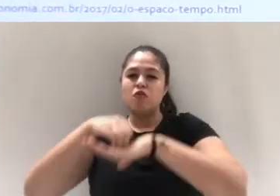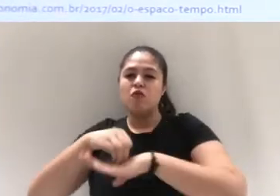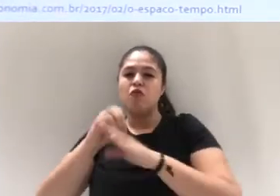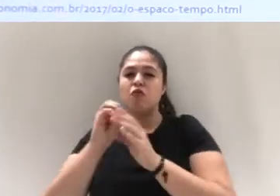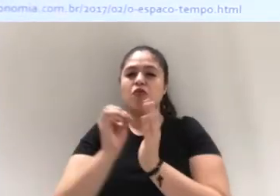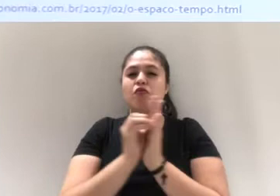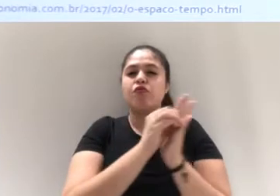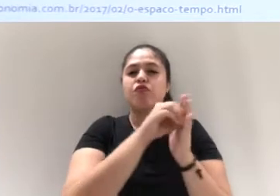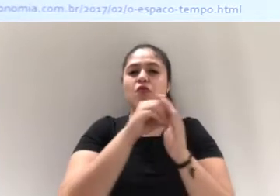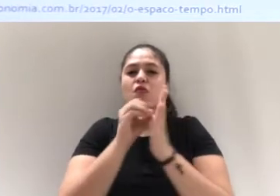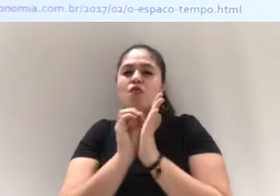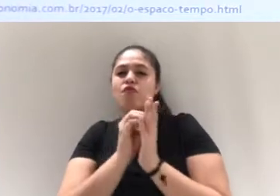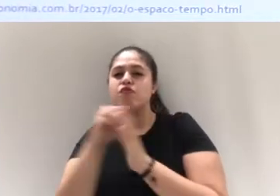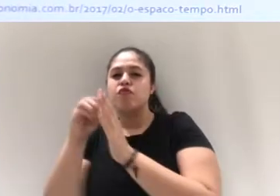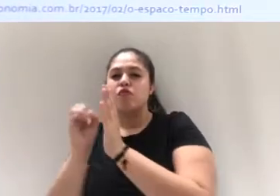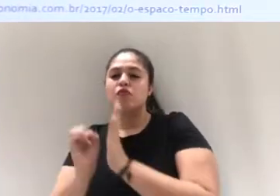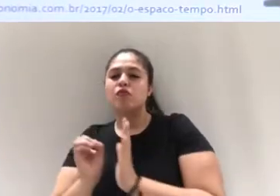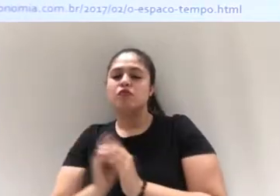deformação.